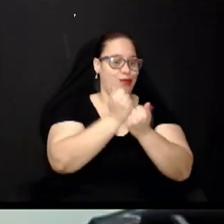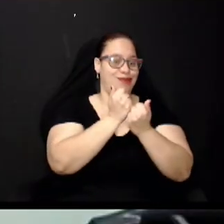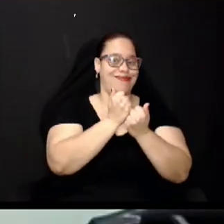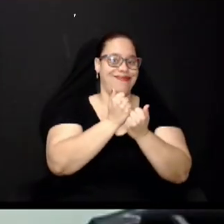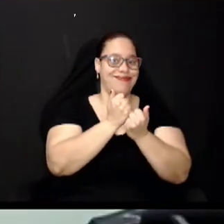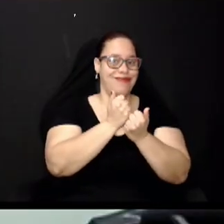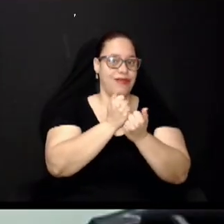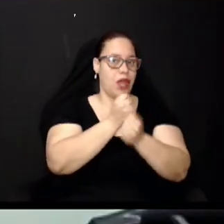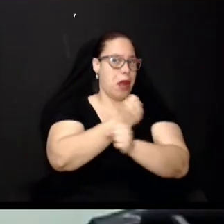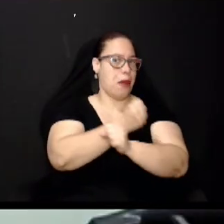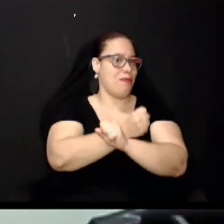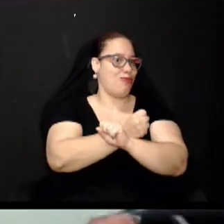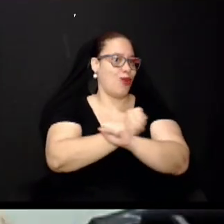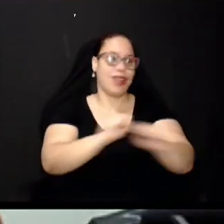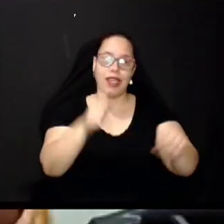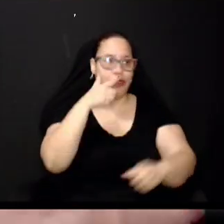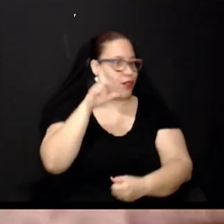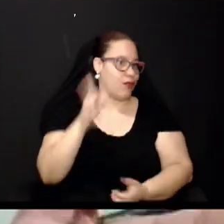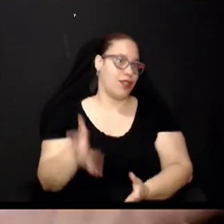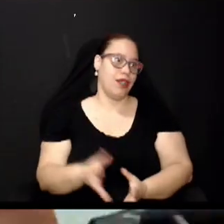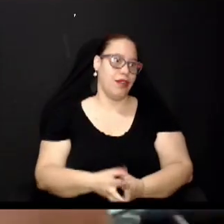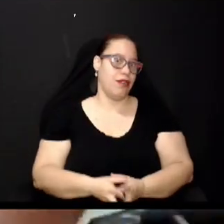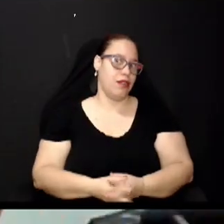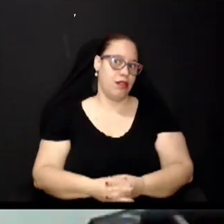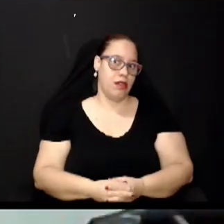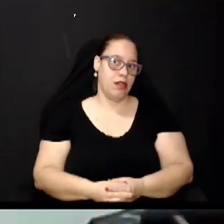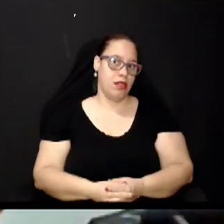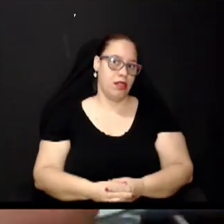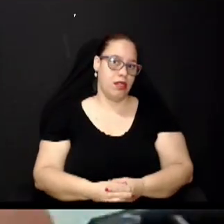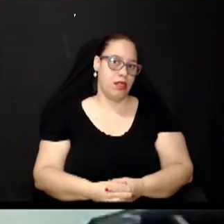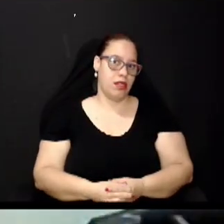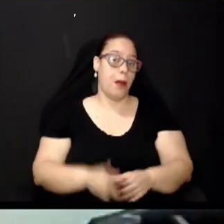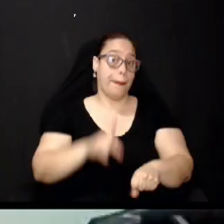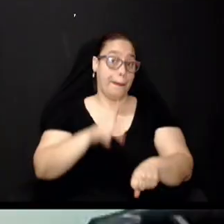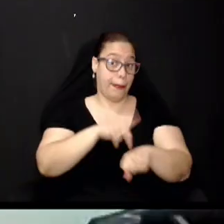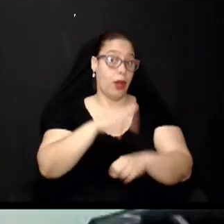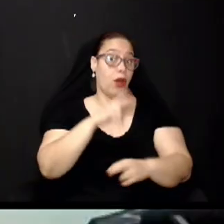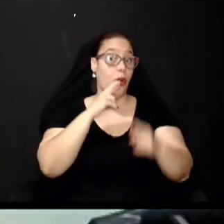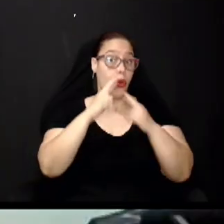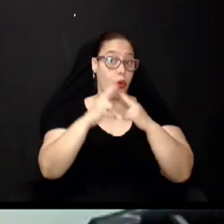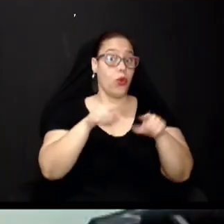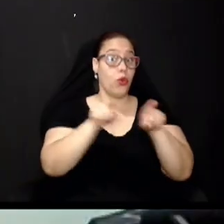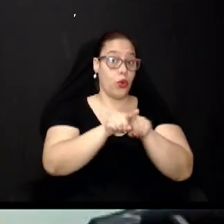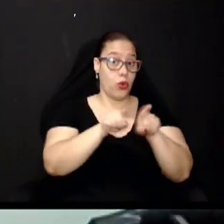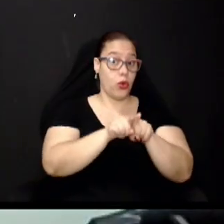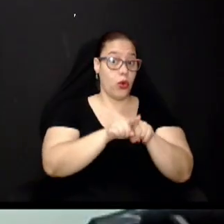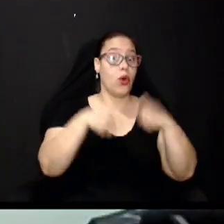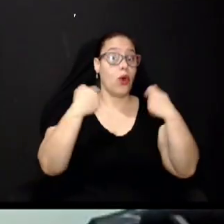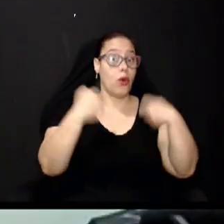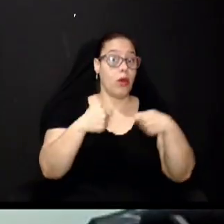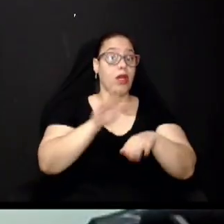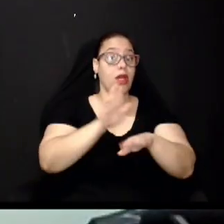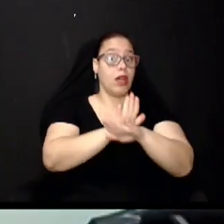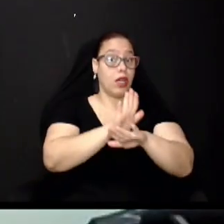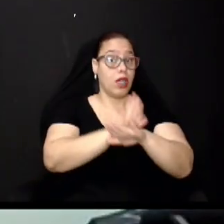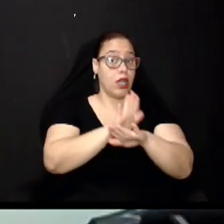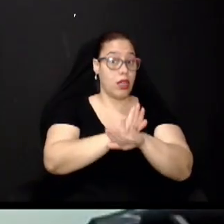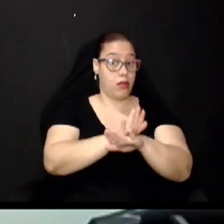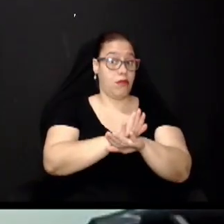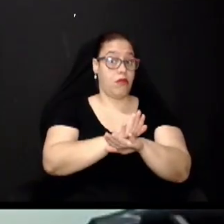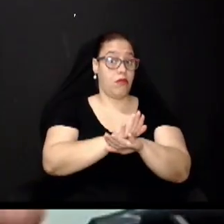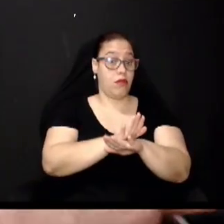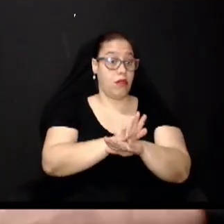impossível. Então, e pós-relacionamento, você também vai precisar de ajuda para você poder